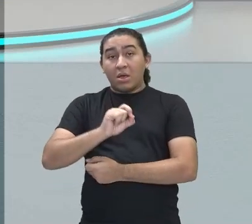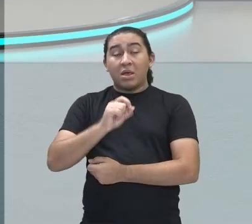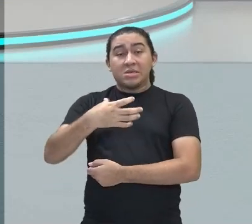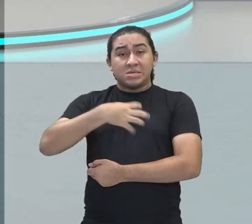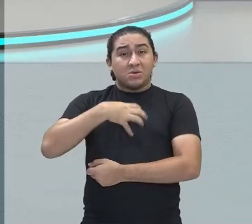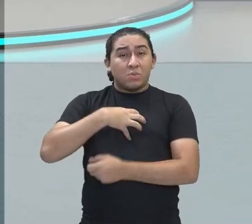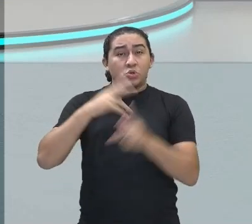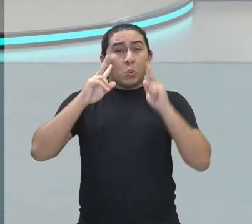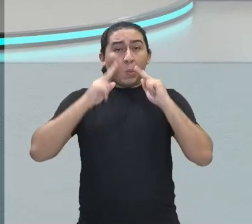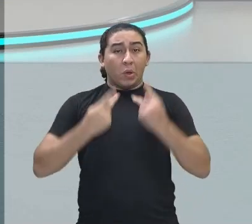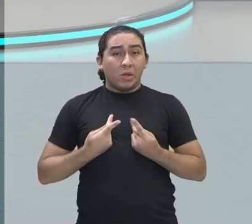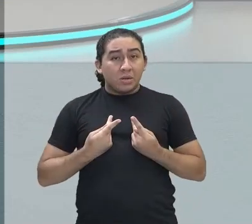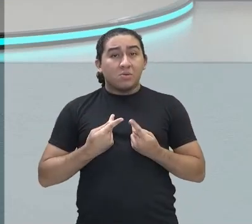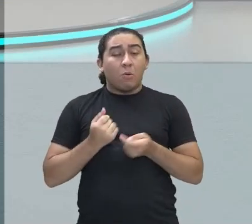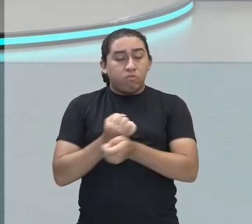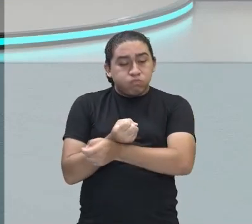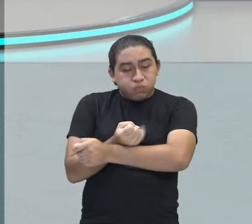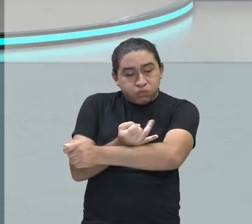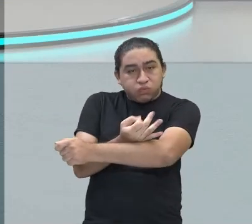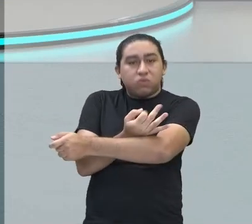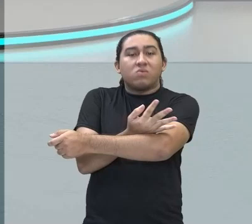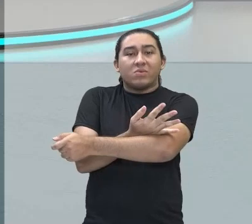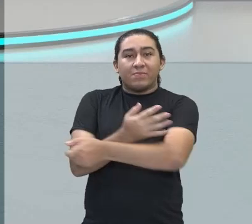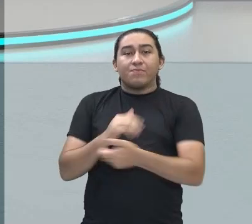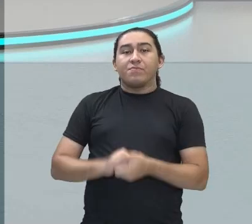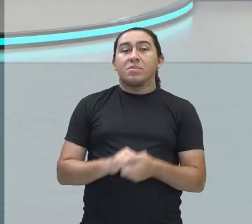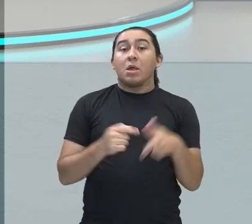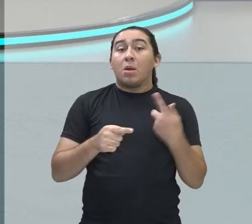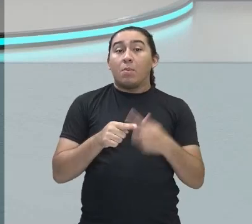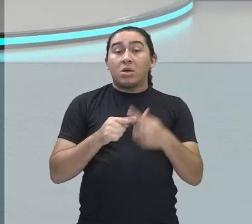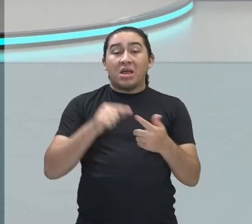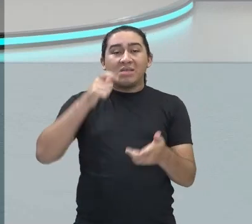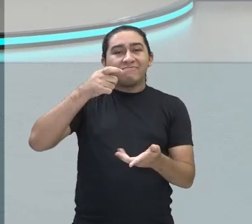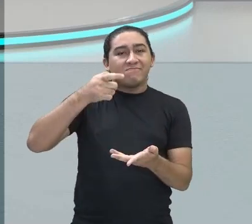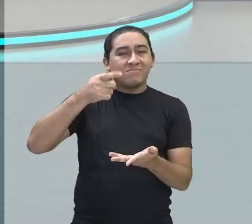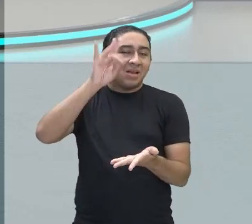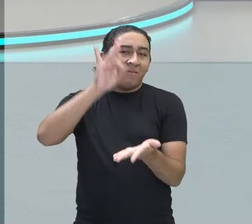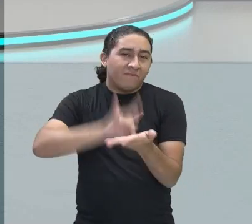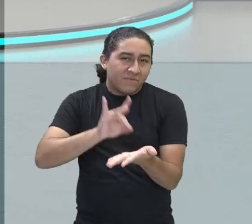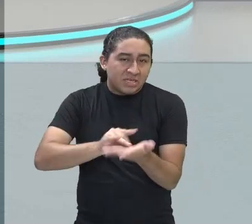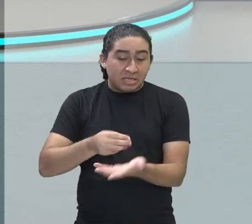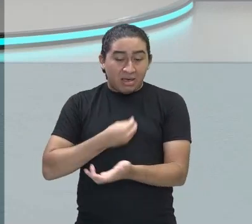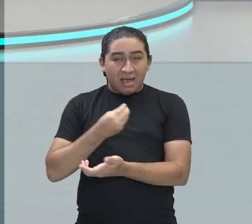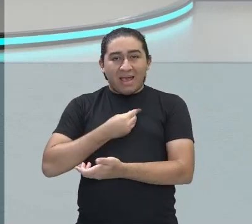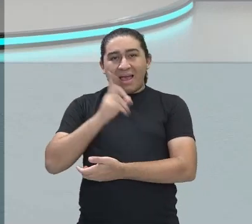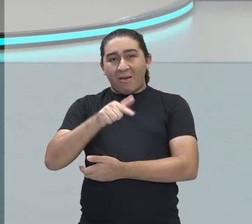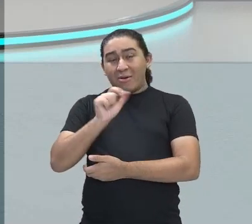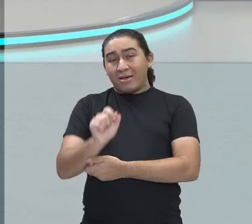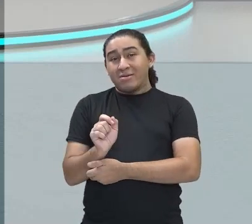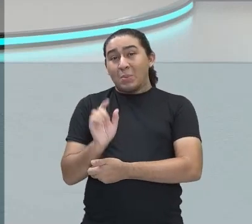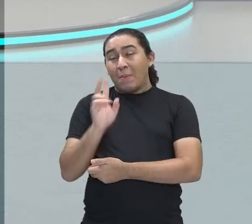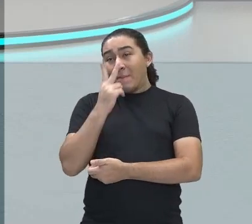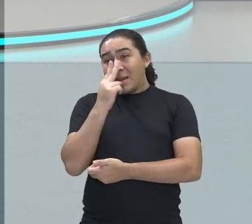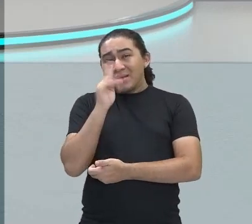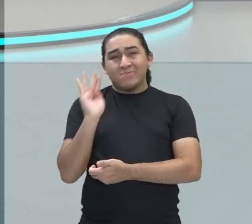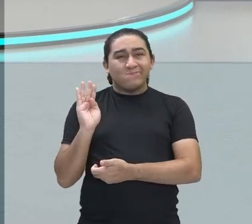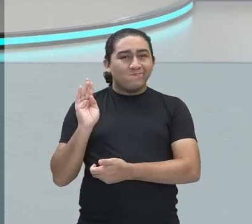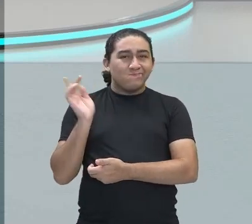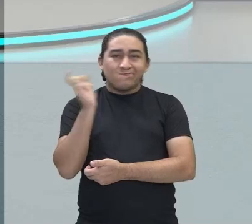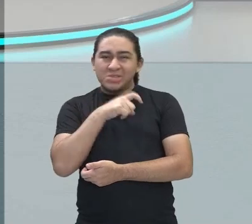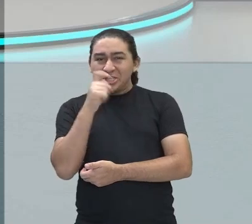as sensações? Pois no plano concreto vivemos uma ilusão apenas.